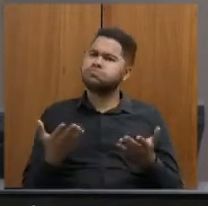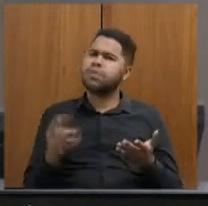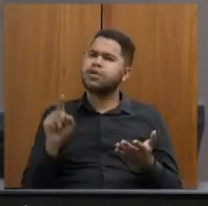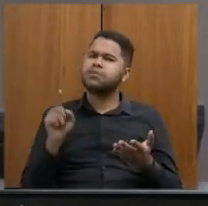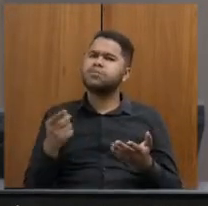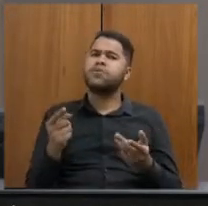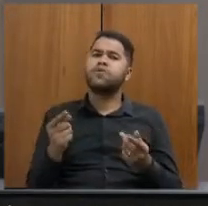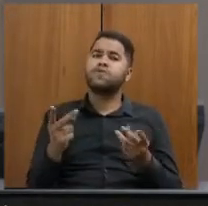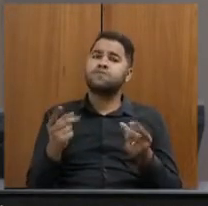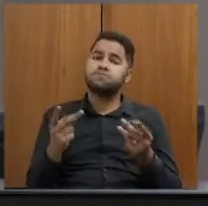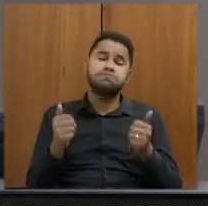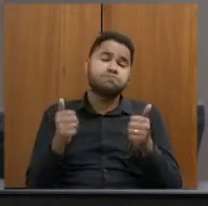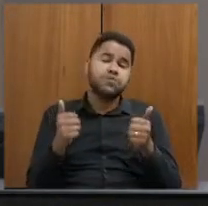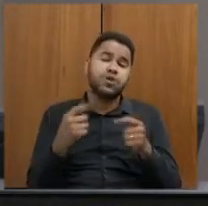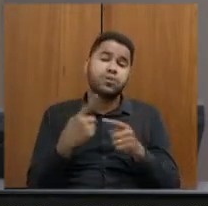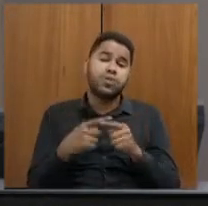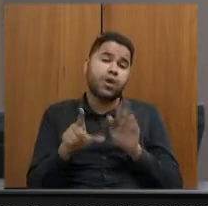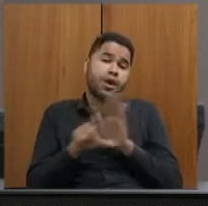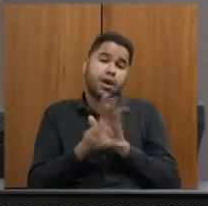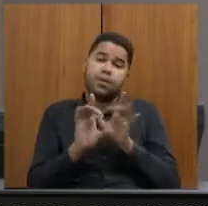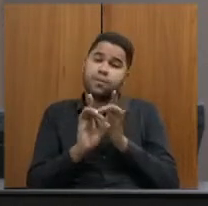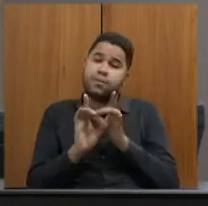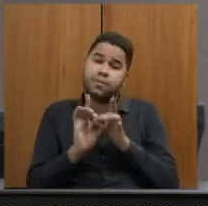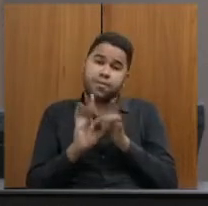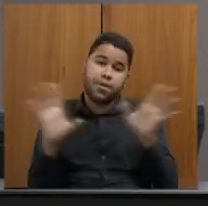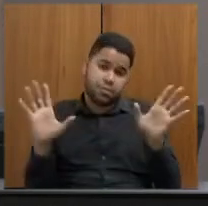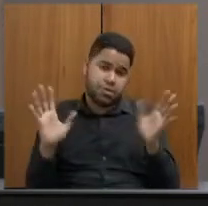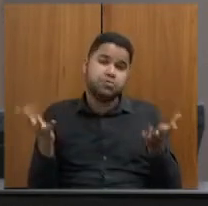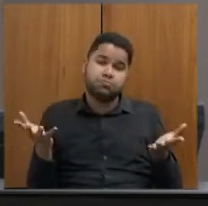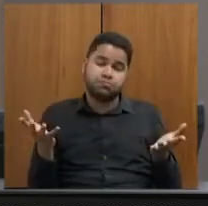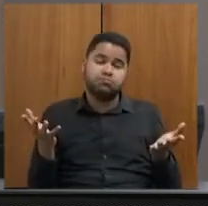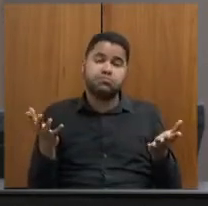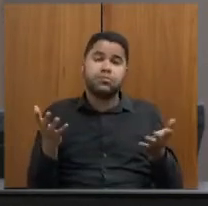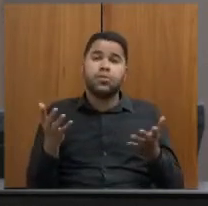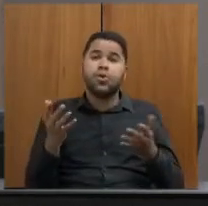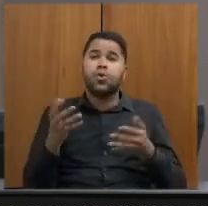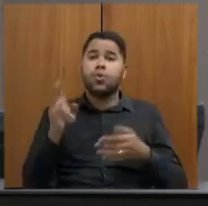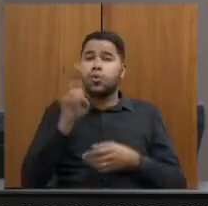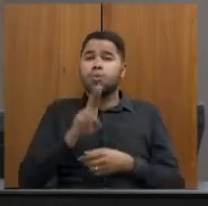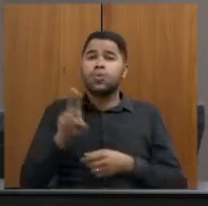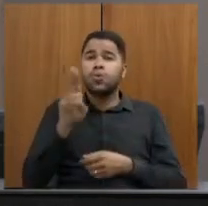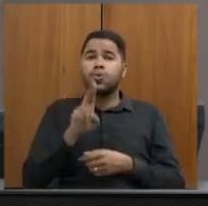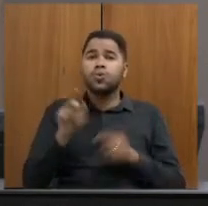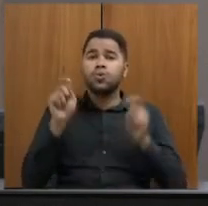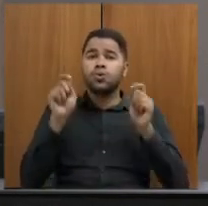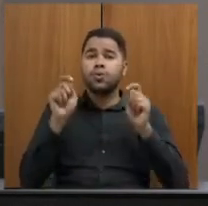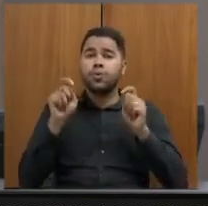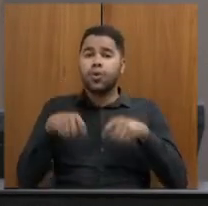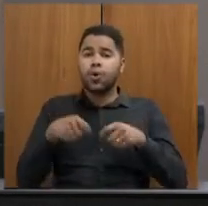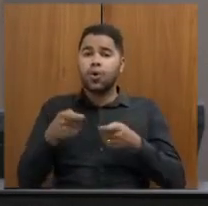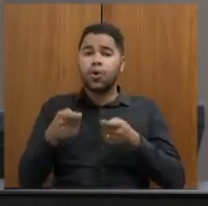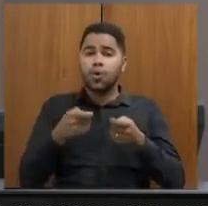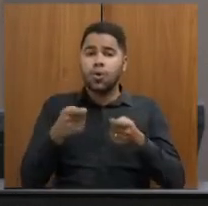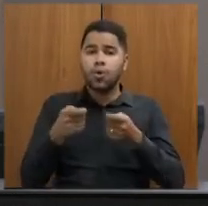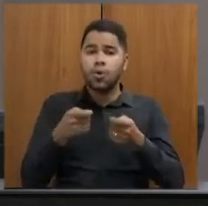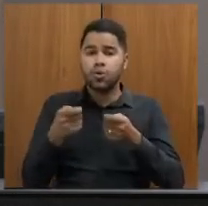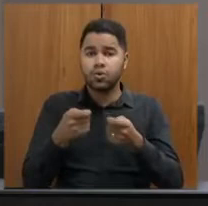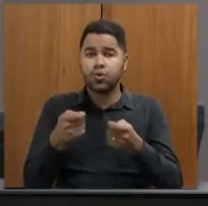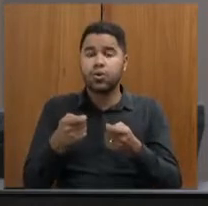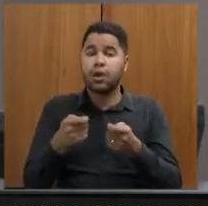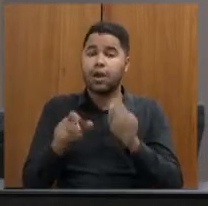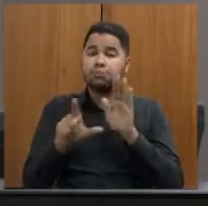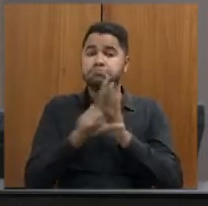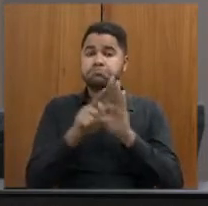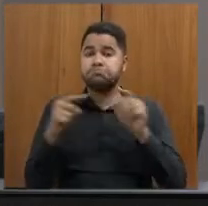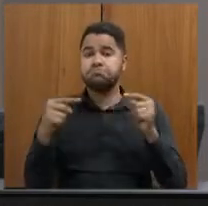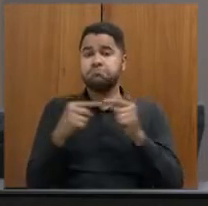a tem mil revendas vendendo tem por que a lei permite é um instrumento que o produtor usa para poder fazer o controle das pragas é